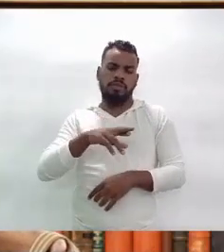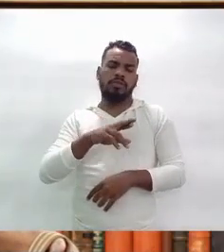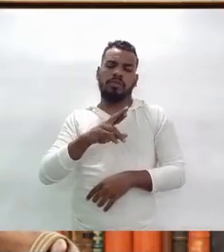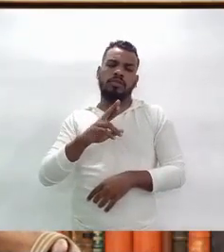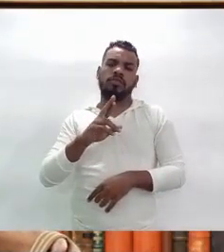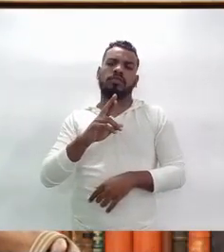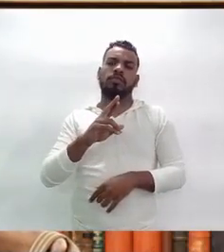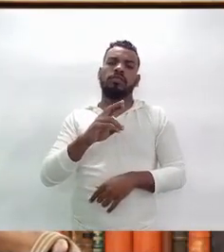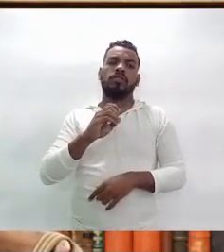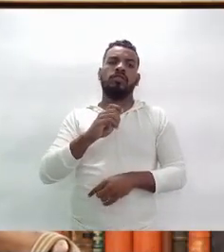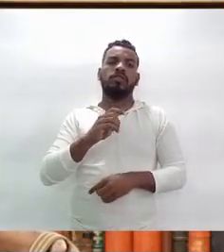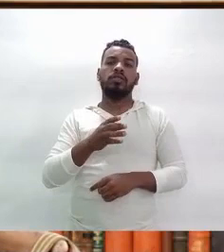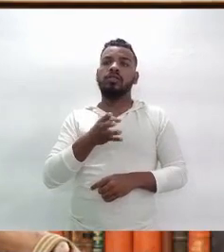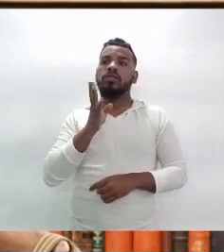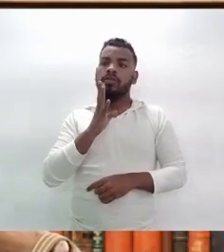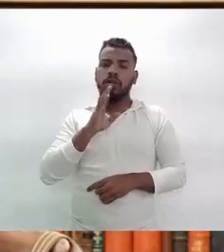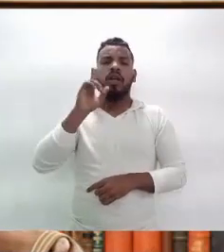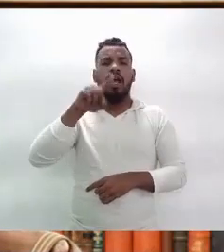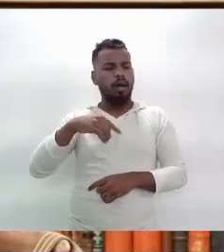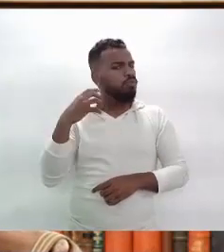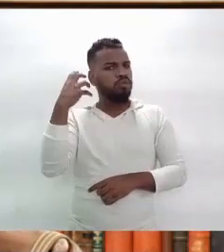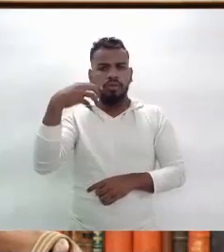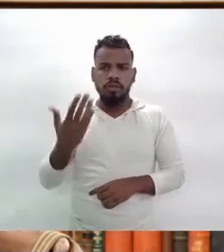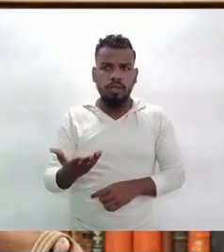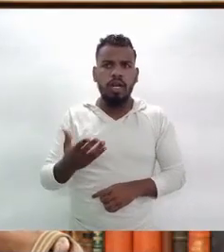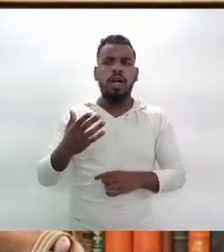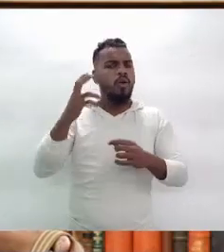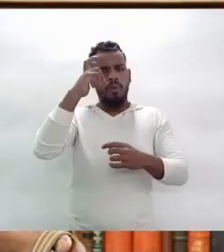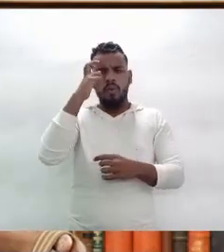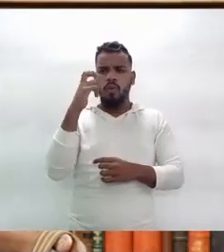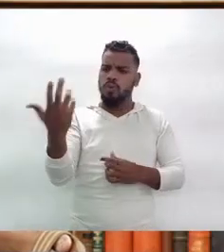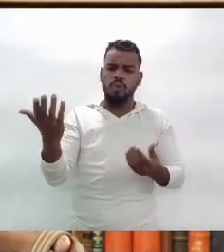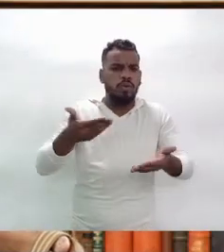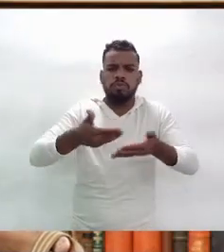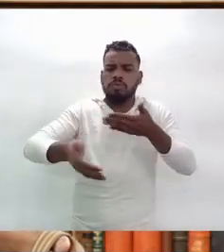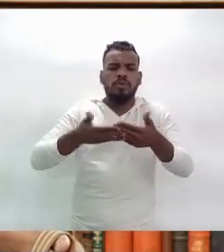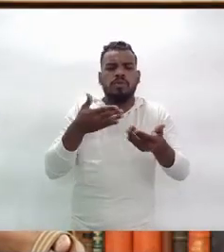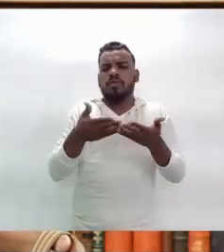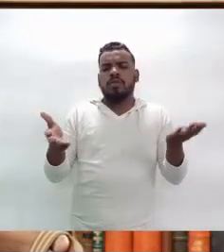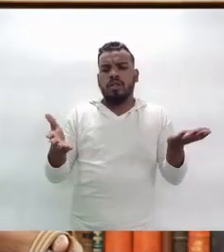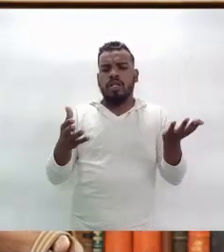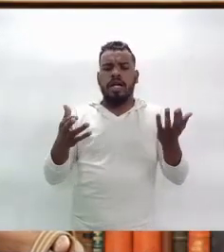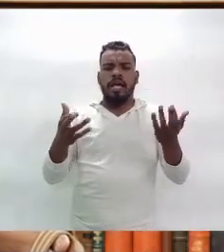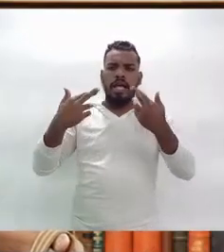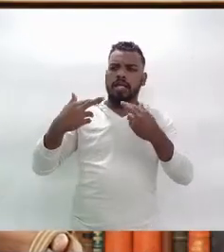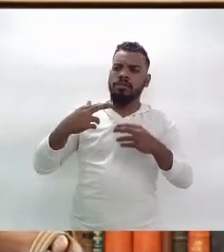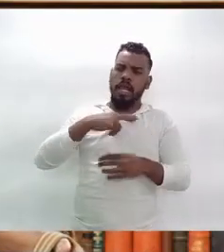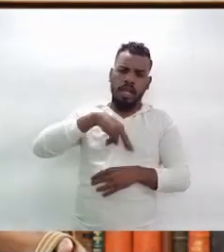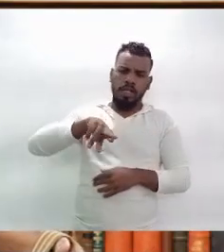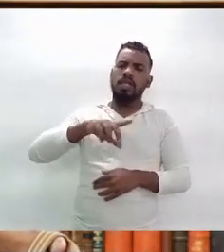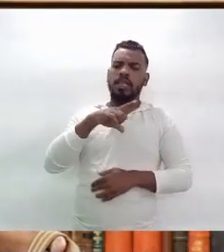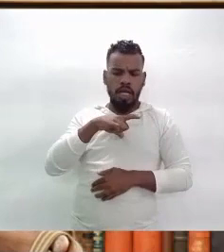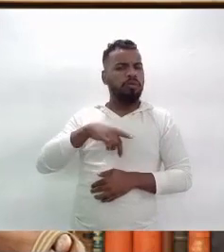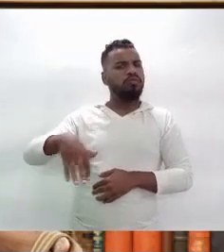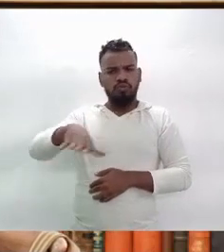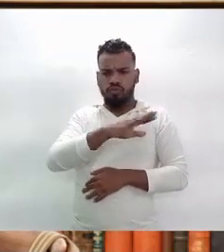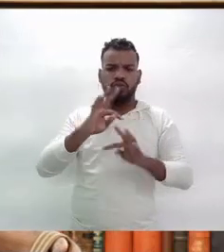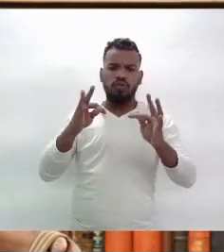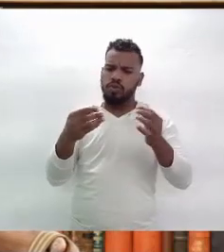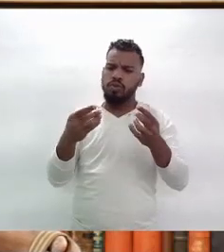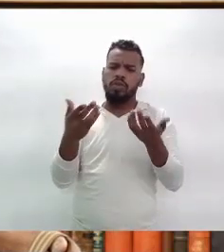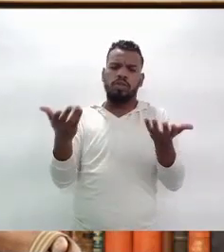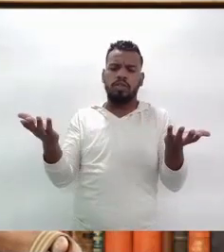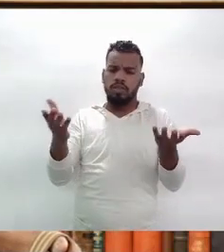reconhecer que é musicalidade, é cultura. Independente da questão religiosa, tem espaço para